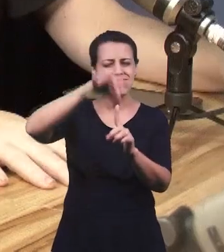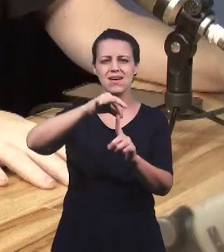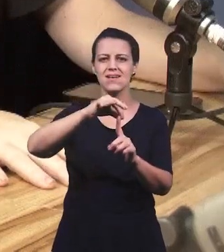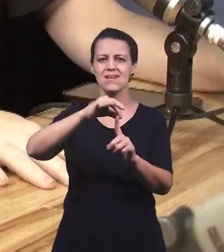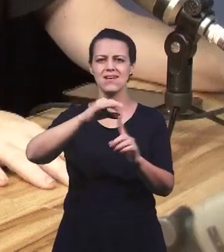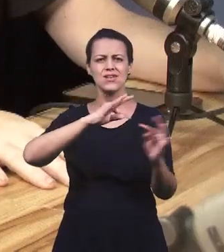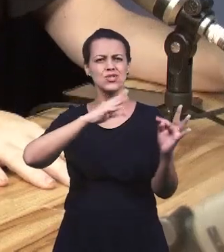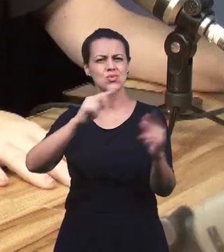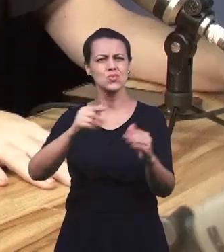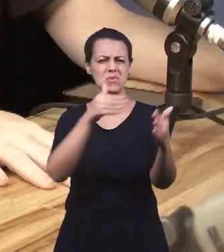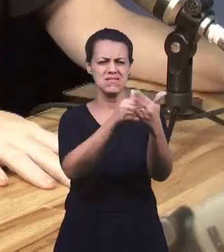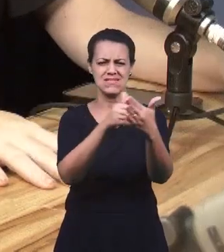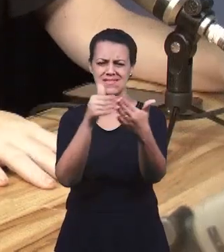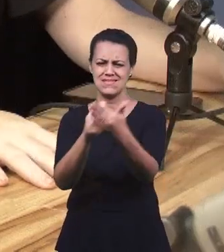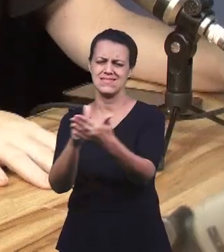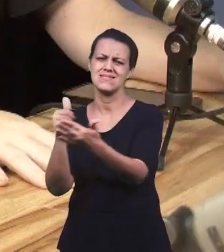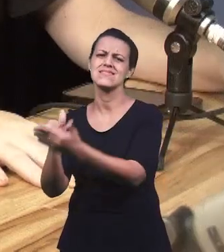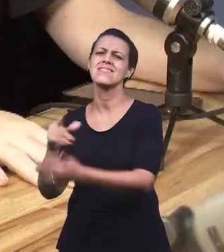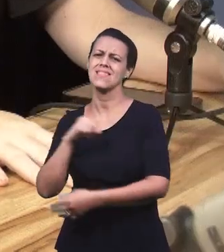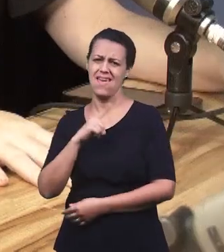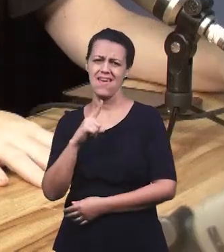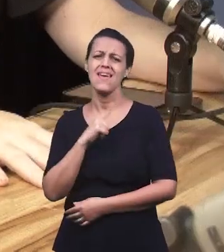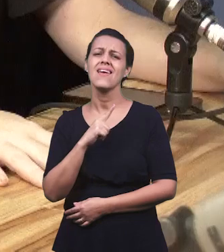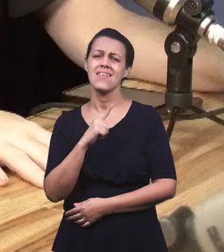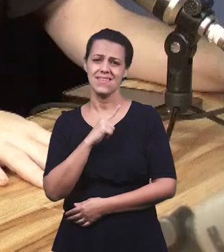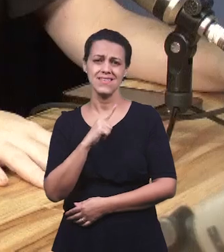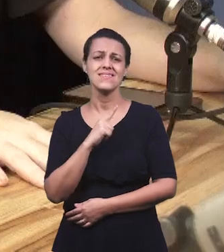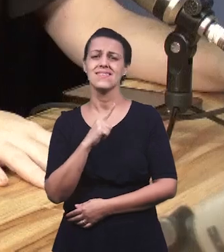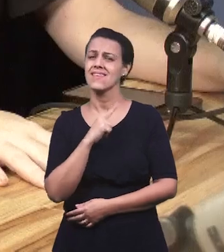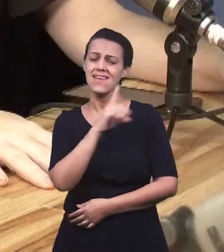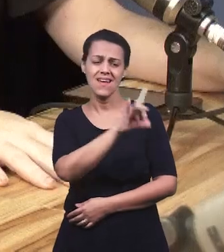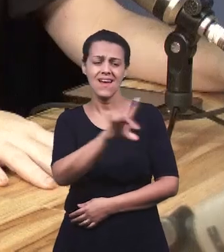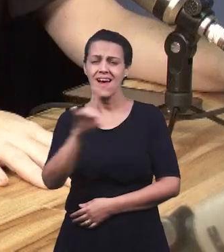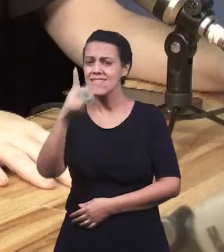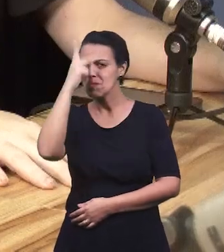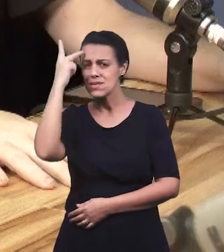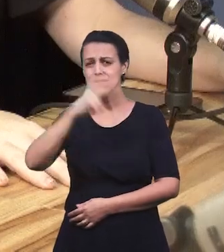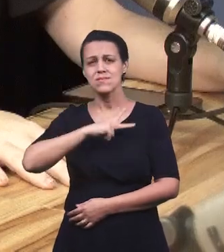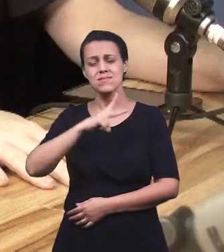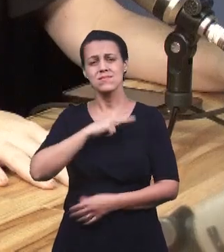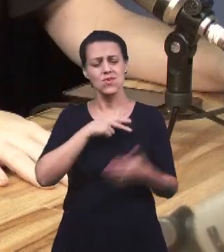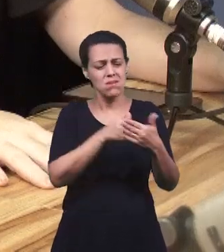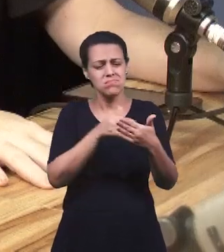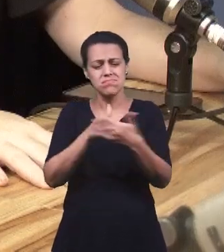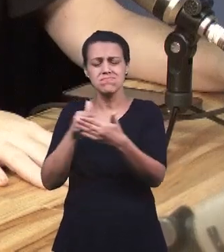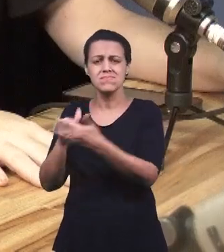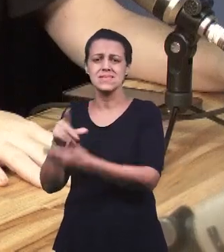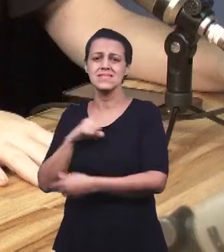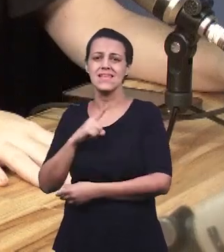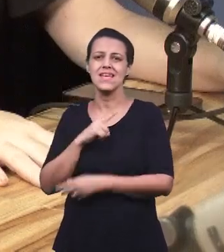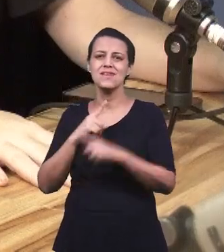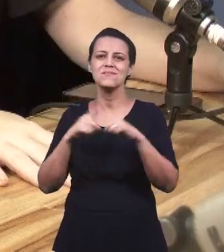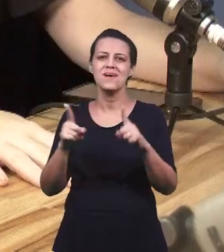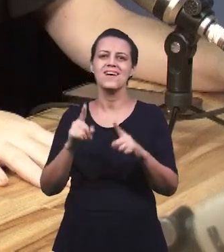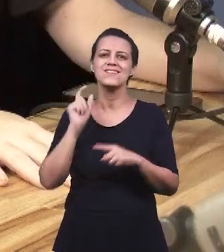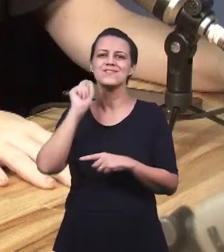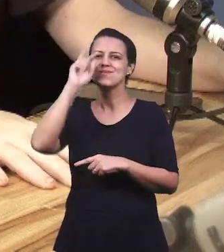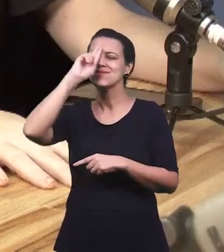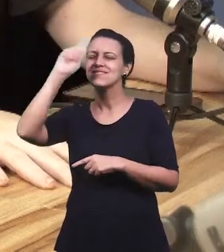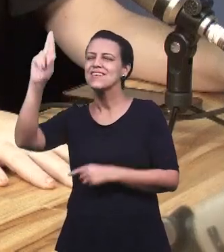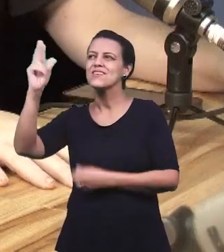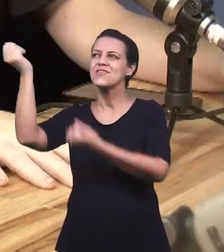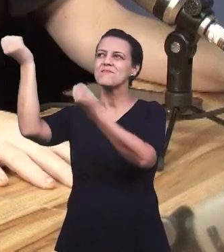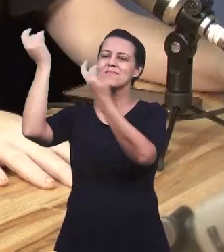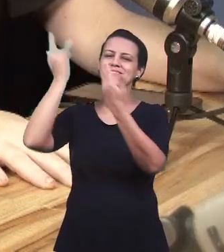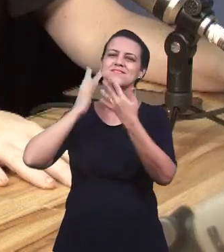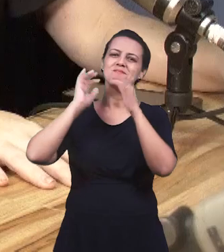limitações. Nenhum de nós é ilimitado, né? Nós temos as nossas limitações, mas dentro das nossas limitações, o Senhor nos abençoa, o